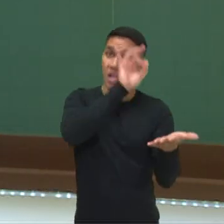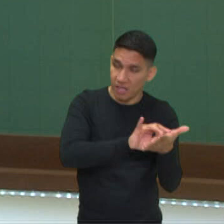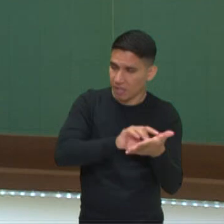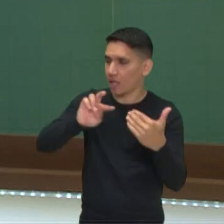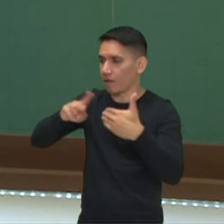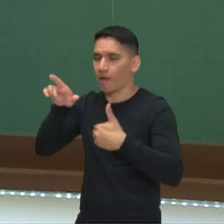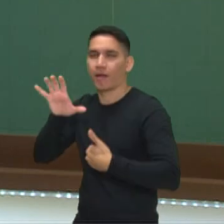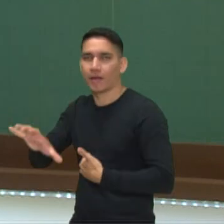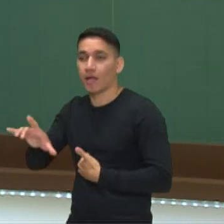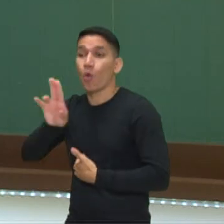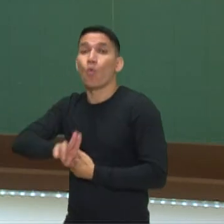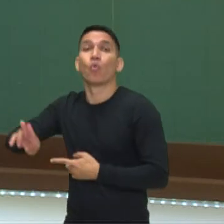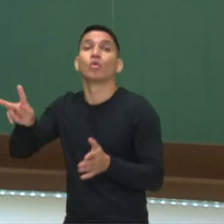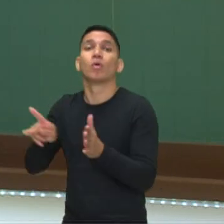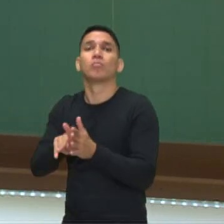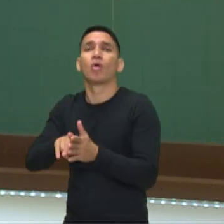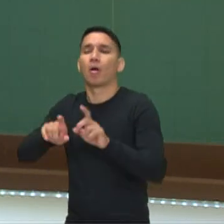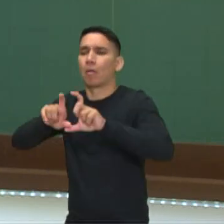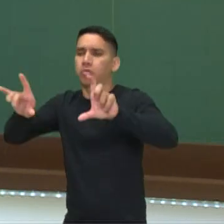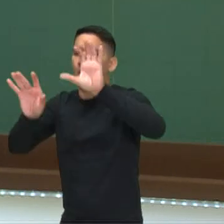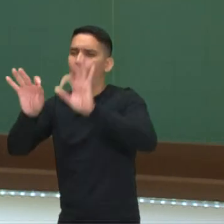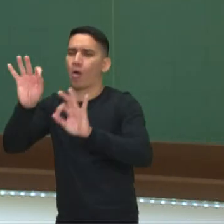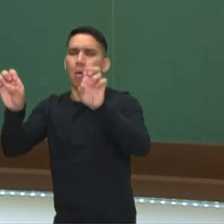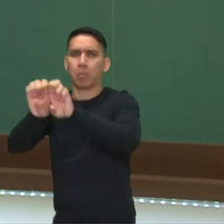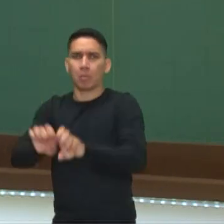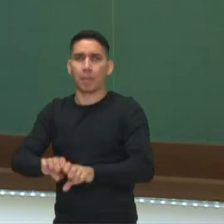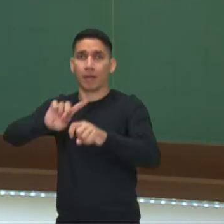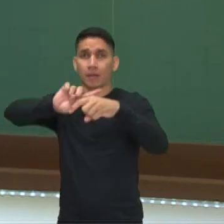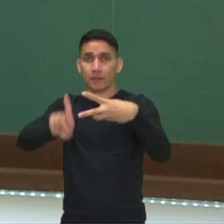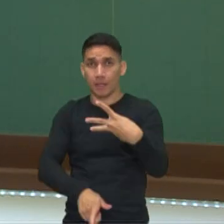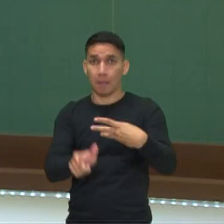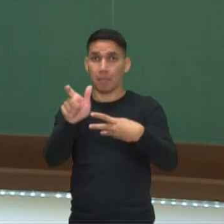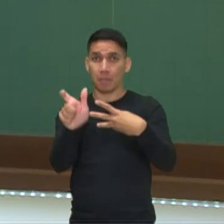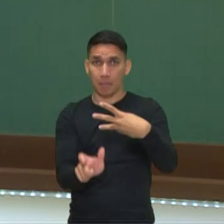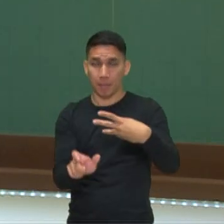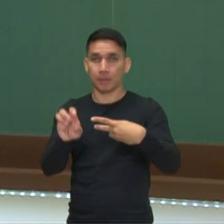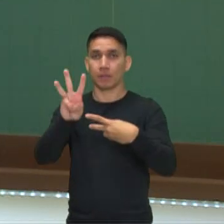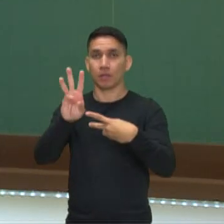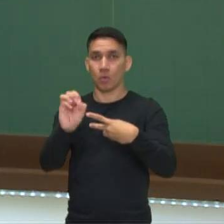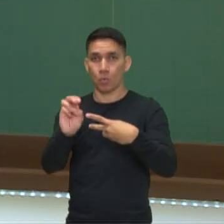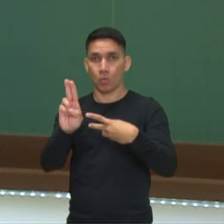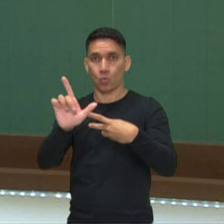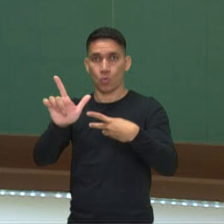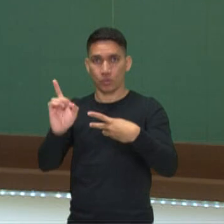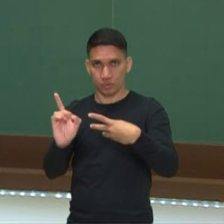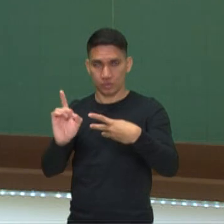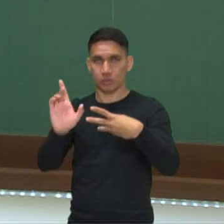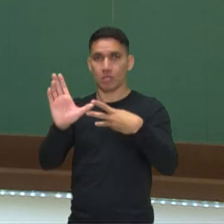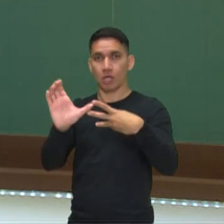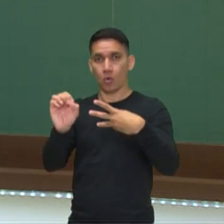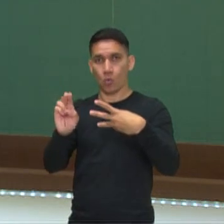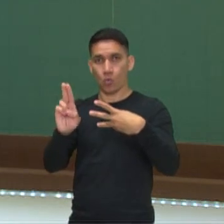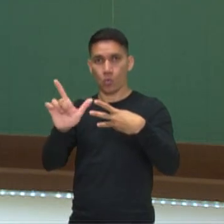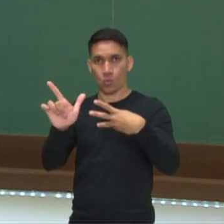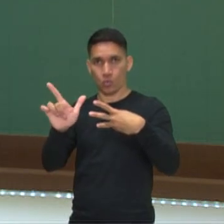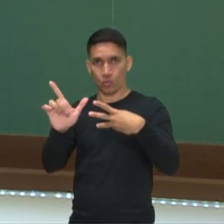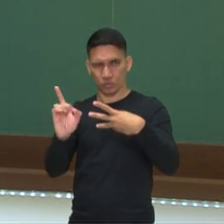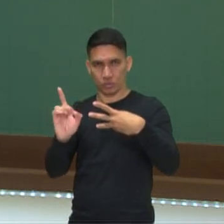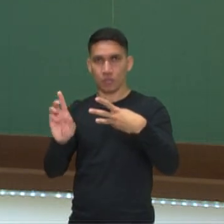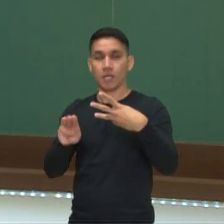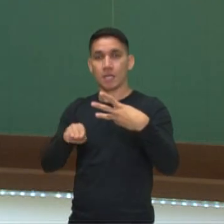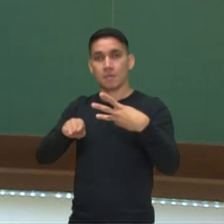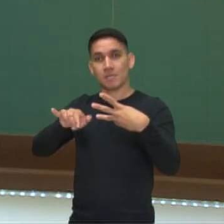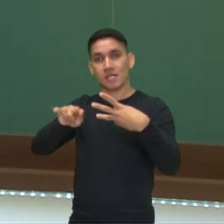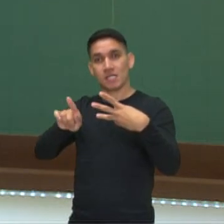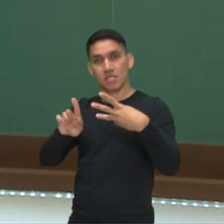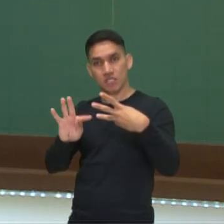para formular essa outra parte da oração o verbo auxiliar would, could e might, mais